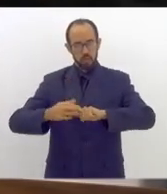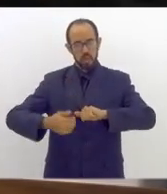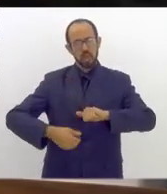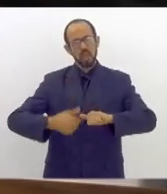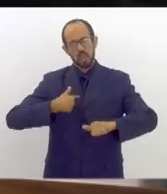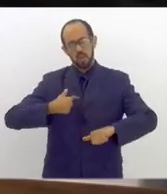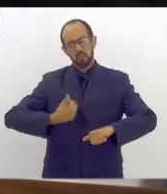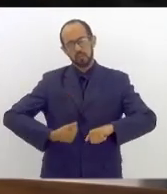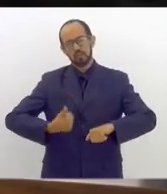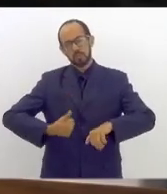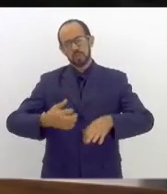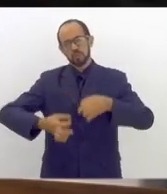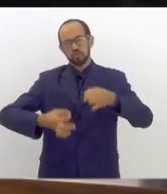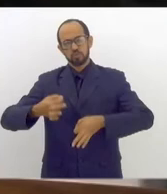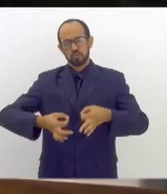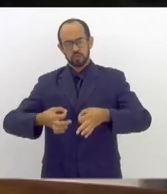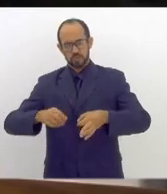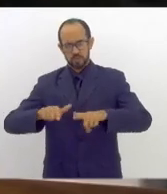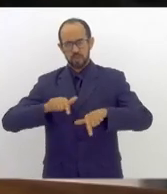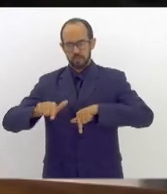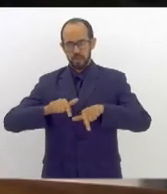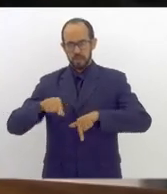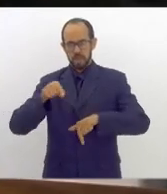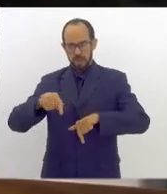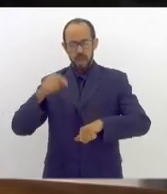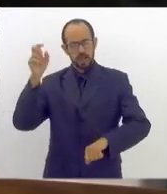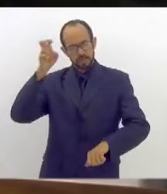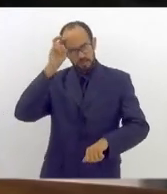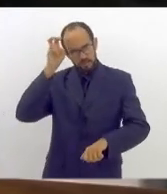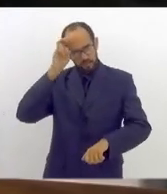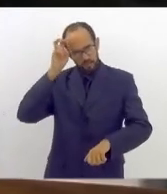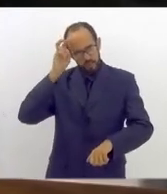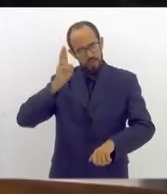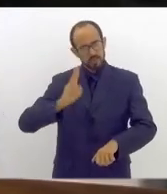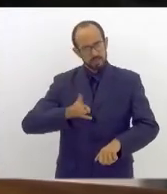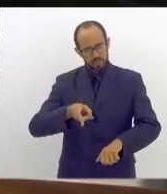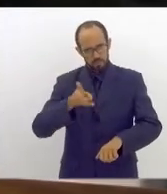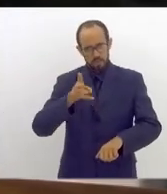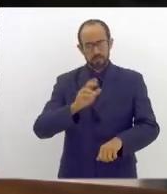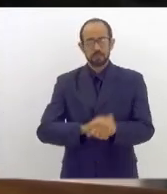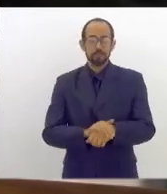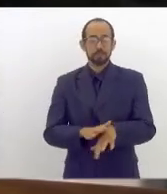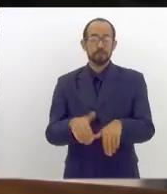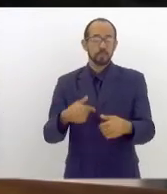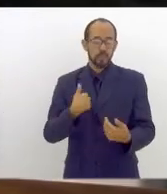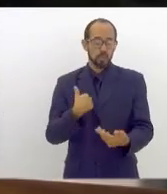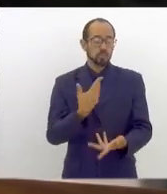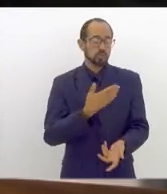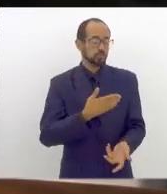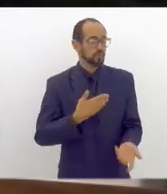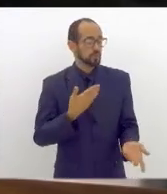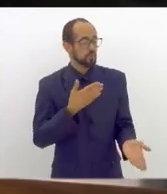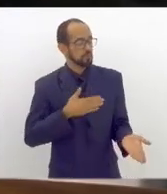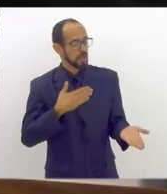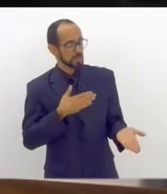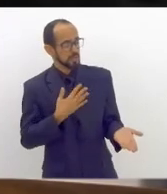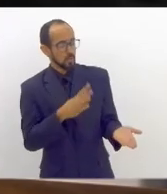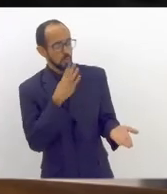Juizado eu fazia a audiência lá quinta-feira e foi quando eu tive fazer de conhecer o